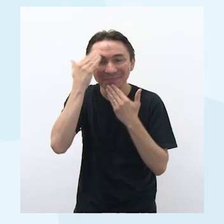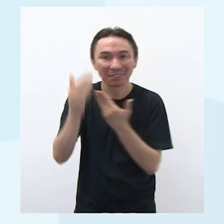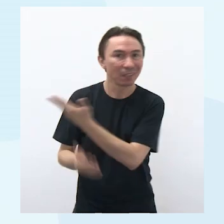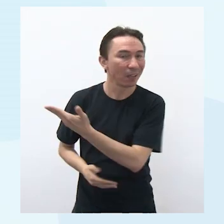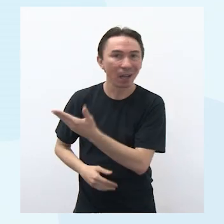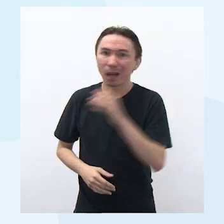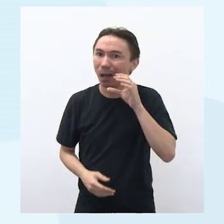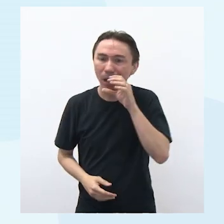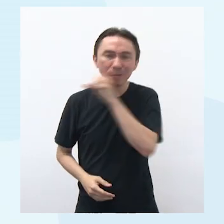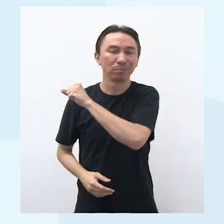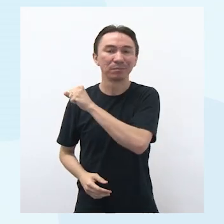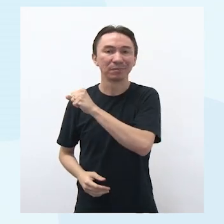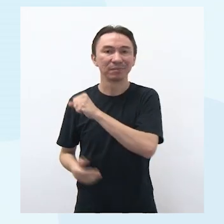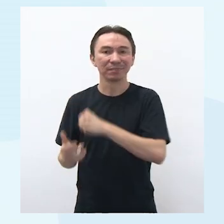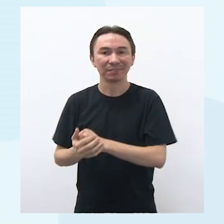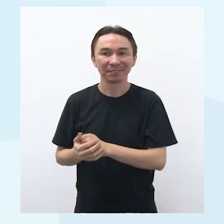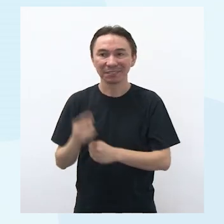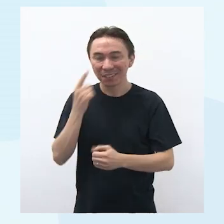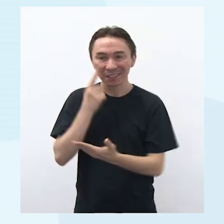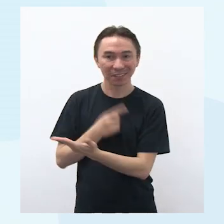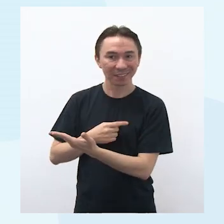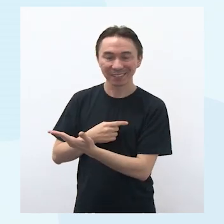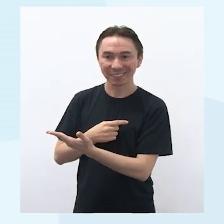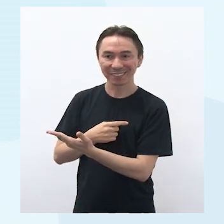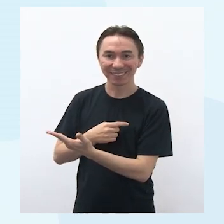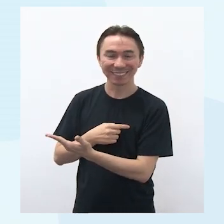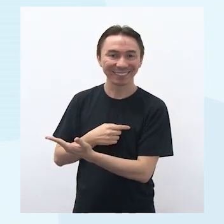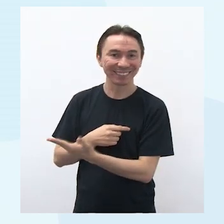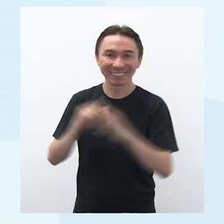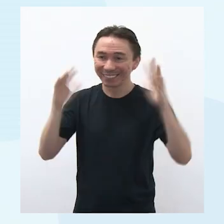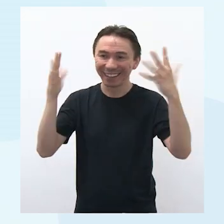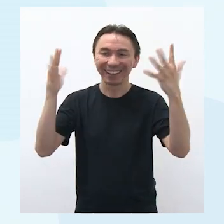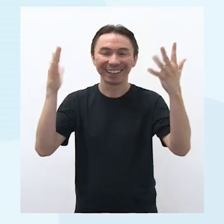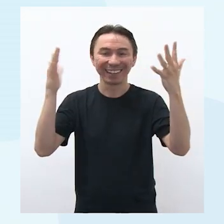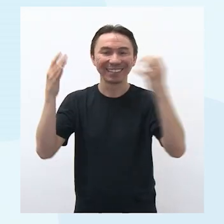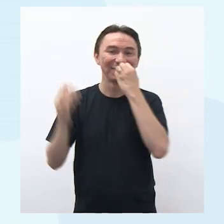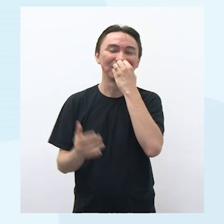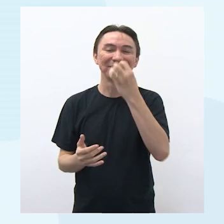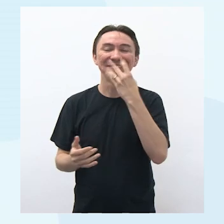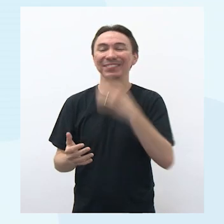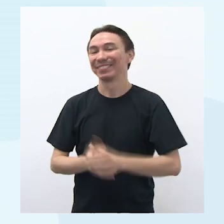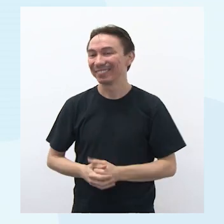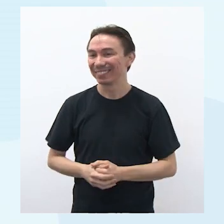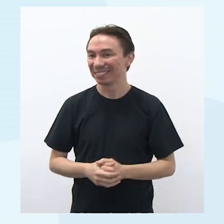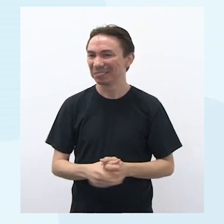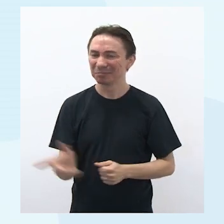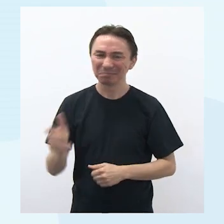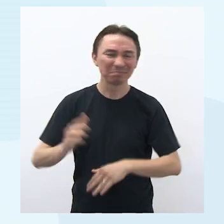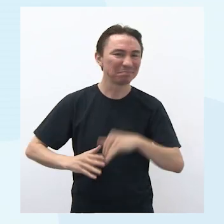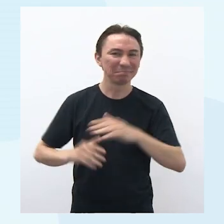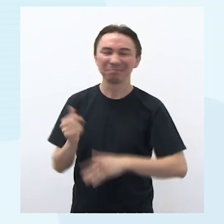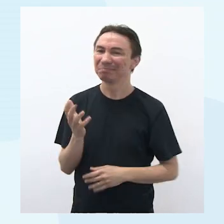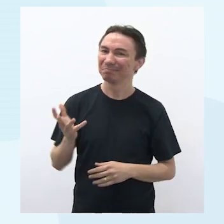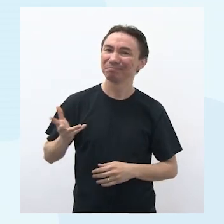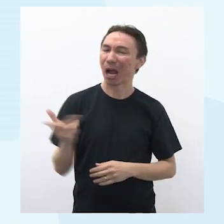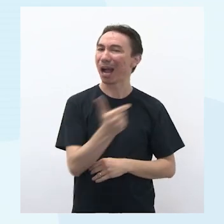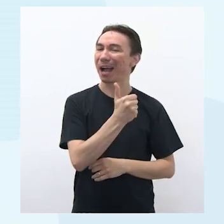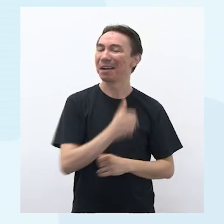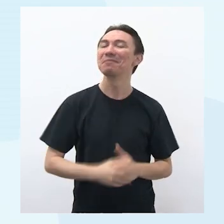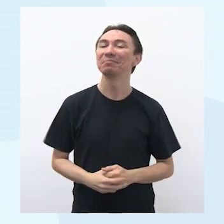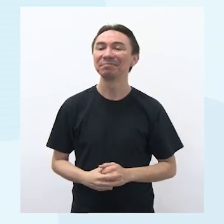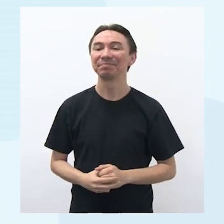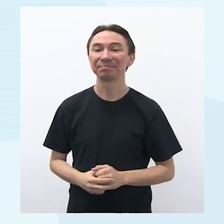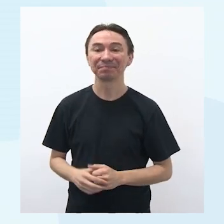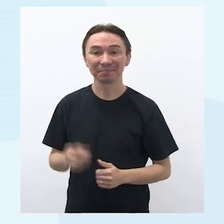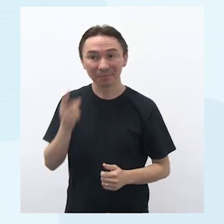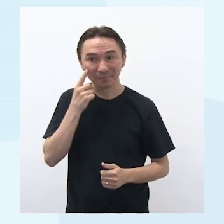rápido, cara. Eu falo, desconfigurou. Ele já aumentou. Olha que demais. É muita eficiência esse garoto, é muito eficiente. Então, o